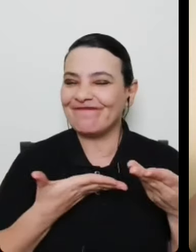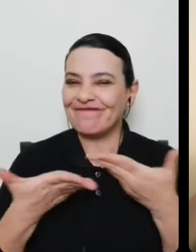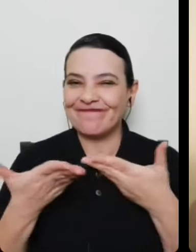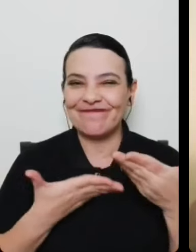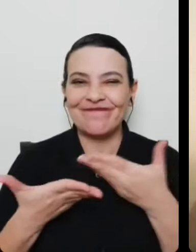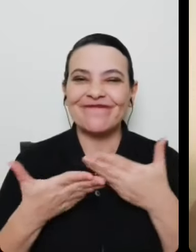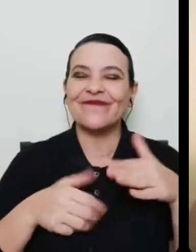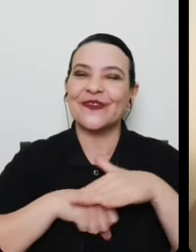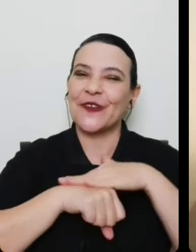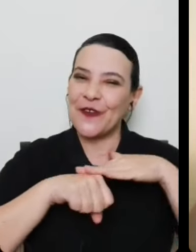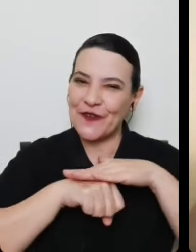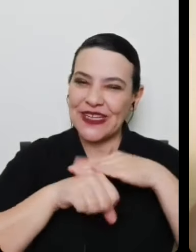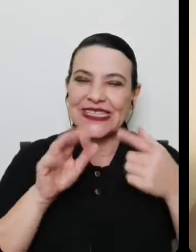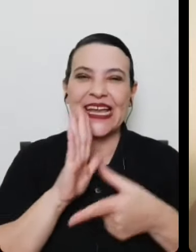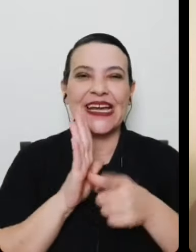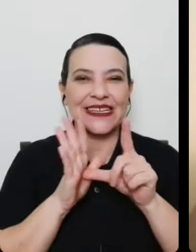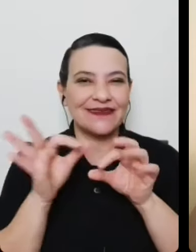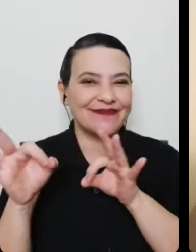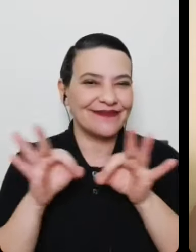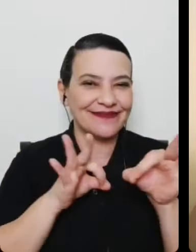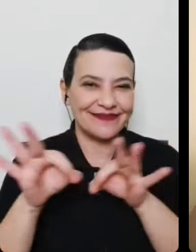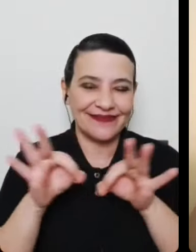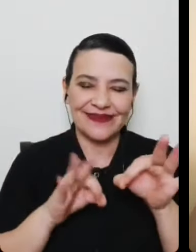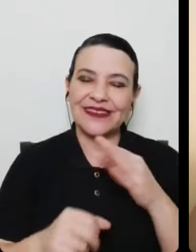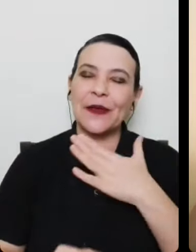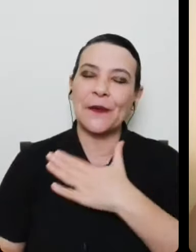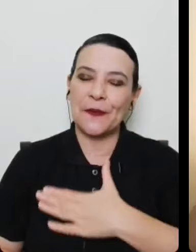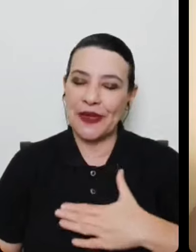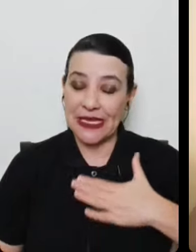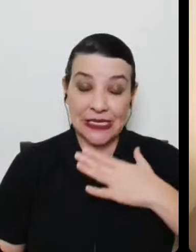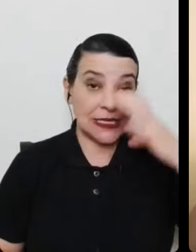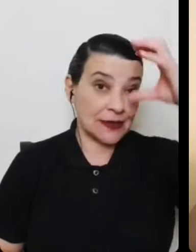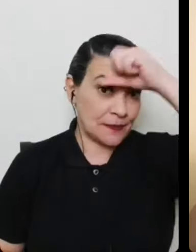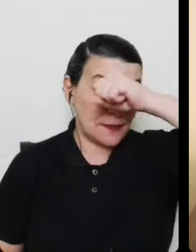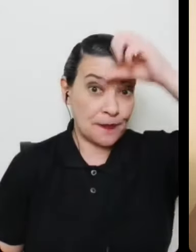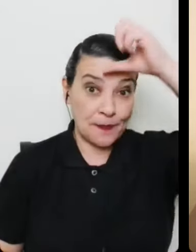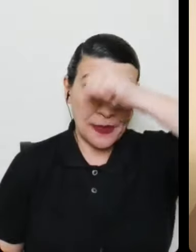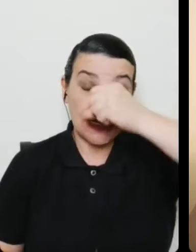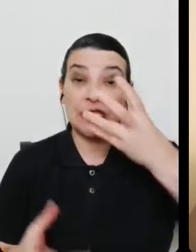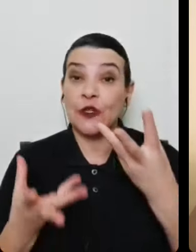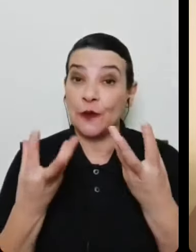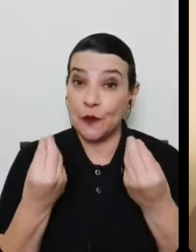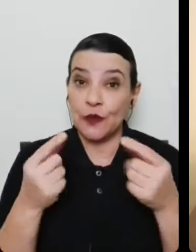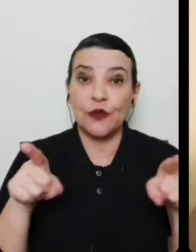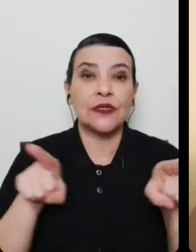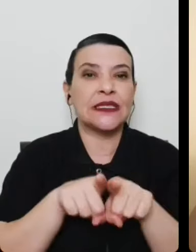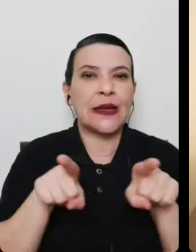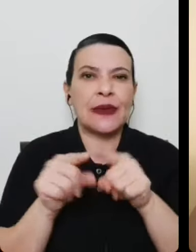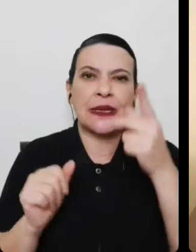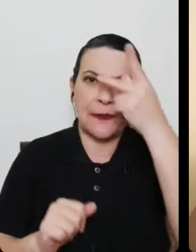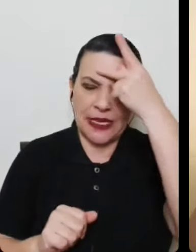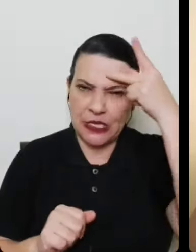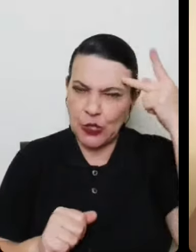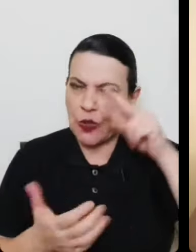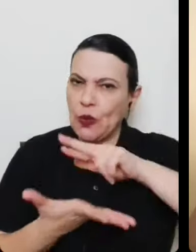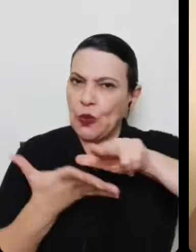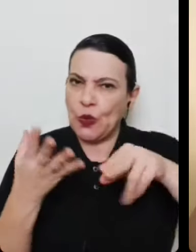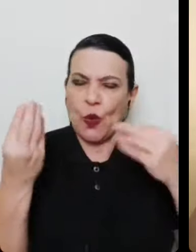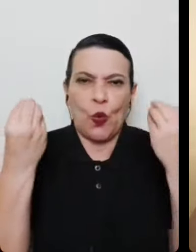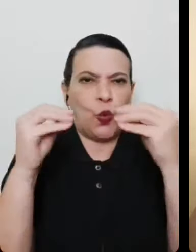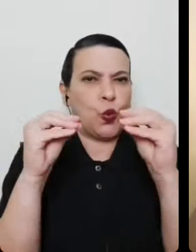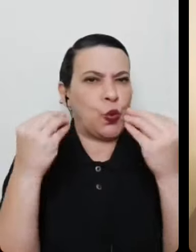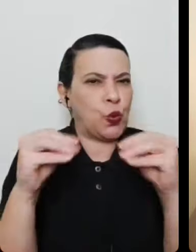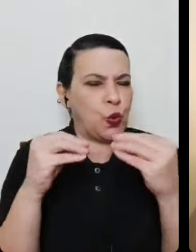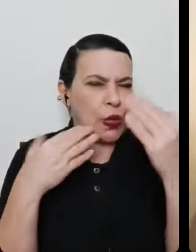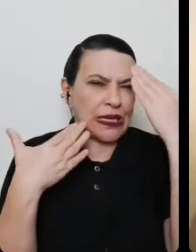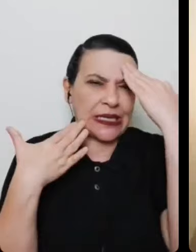pouquinho, né, antes, né? Então tem sido um prazer, tenho aprendido muito. Várias pessoas aqui se manifestaram, né, nas perguntas,